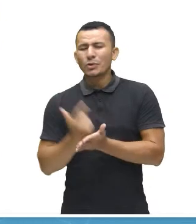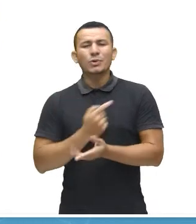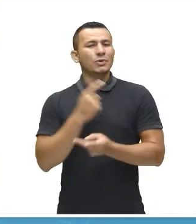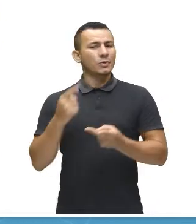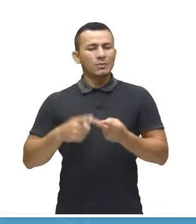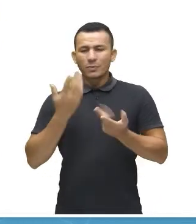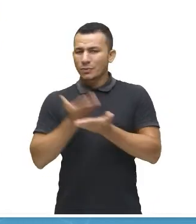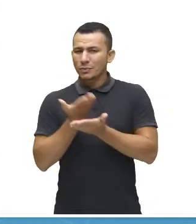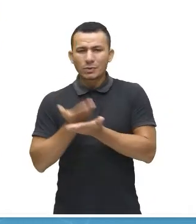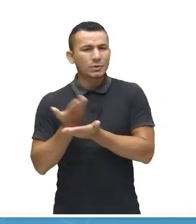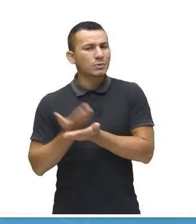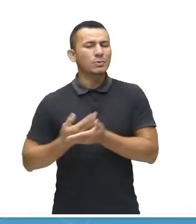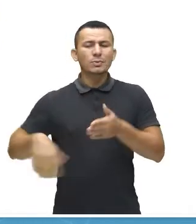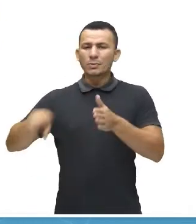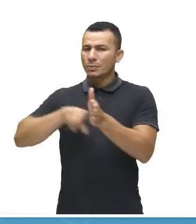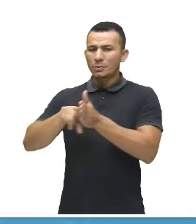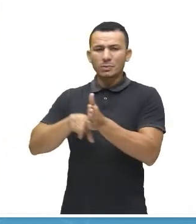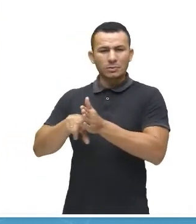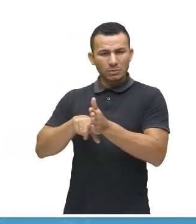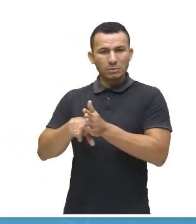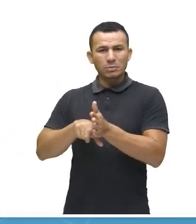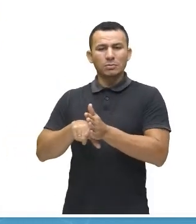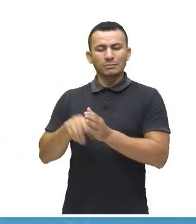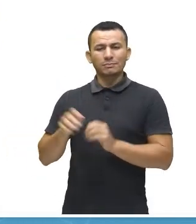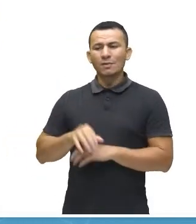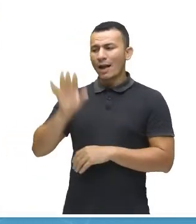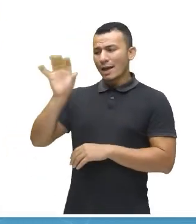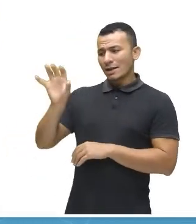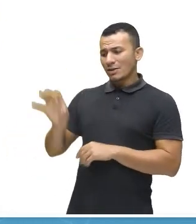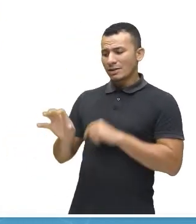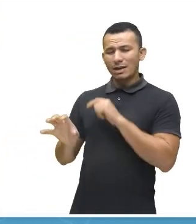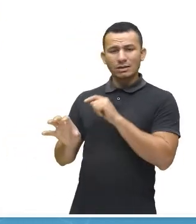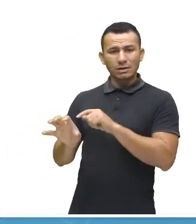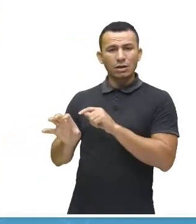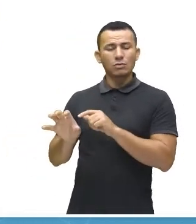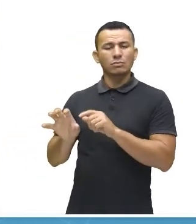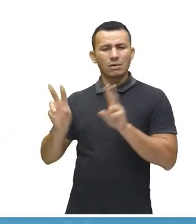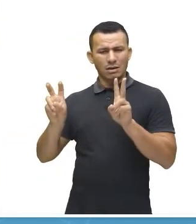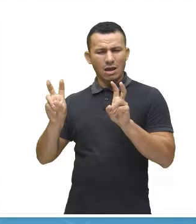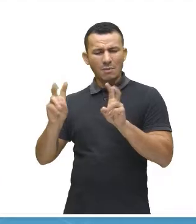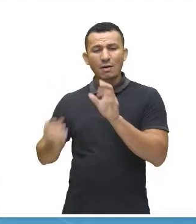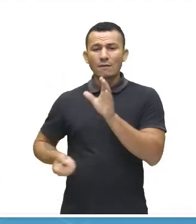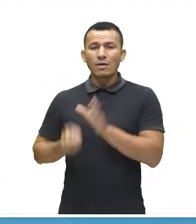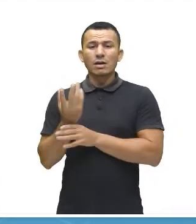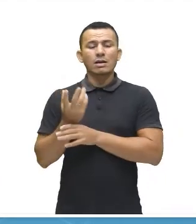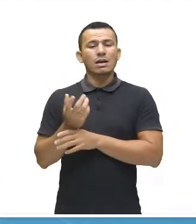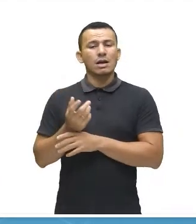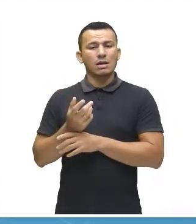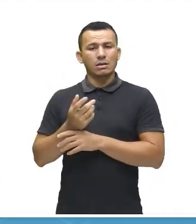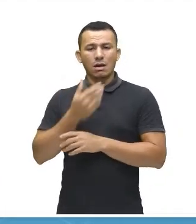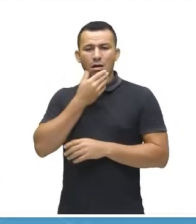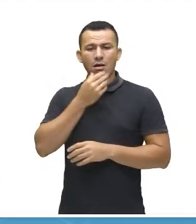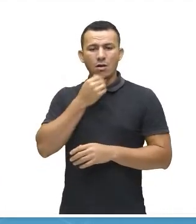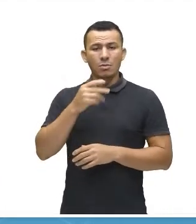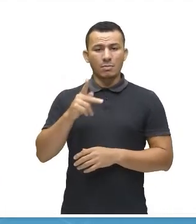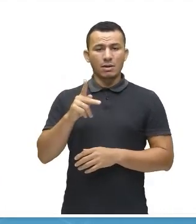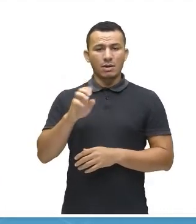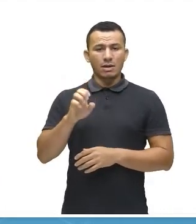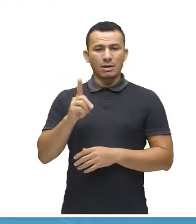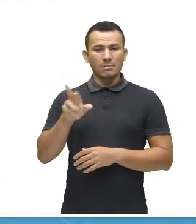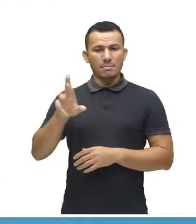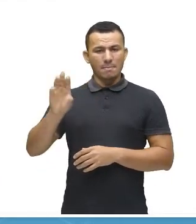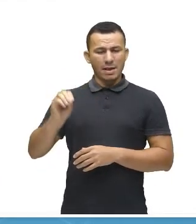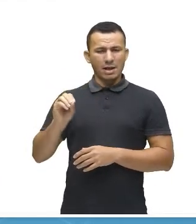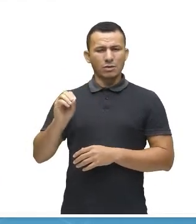nos estudos, tá? Essa regionalização ela foi criada pelo geógrafo Pedro Pinchas, tá?